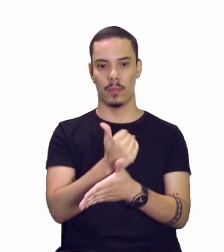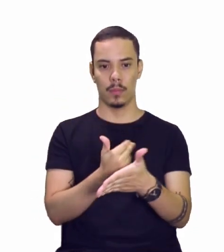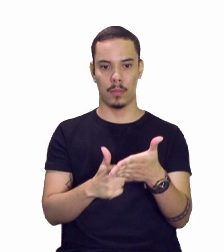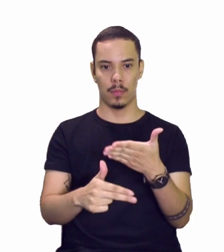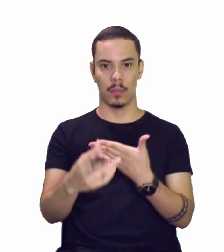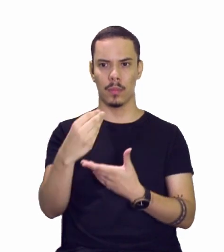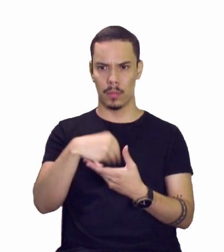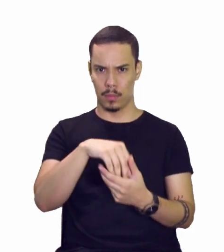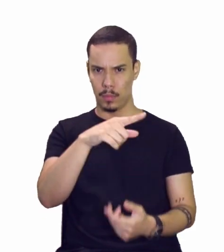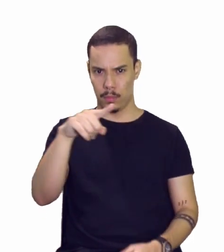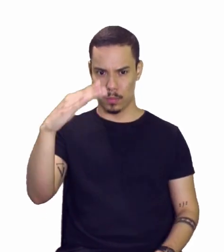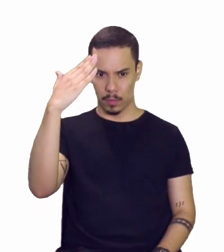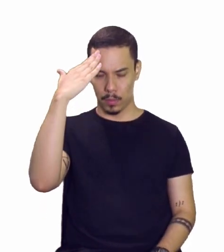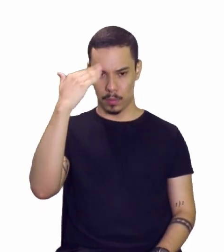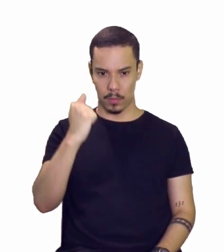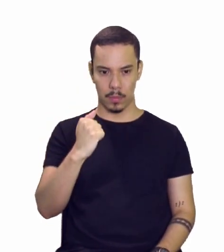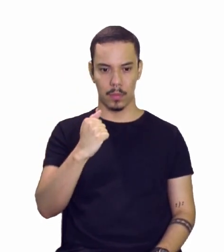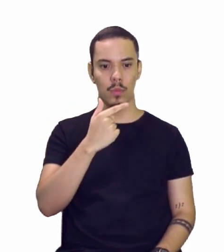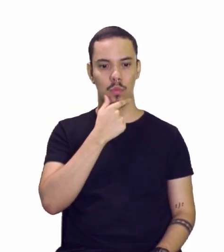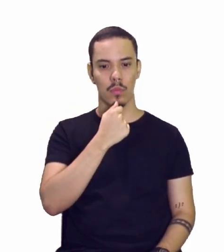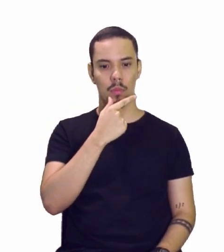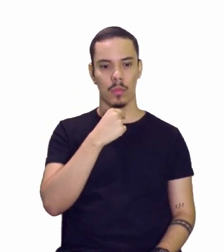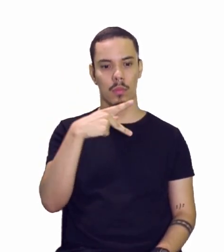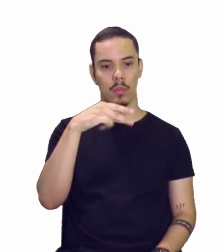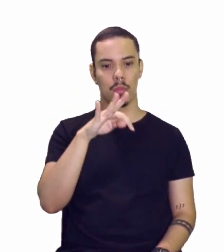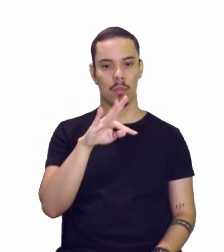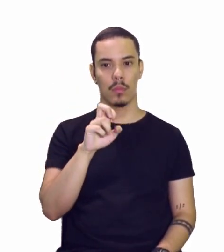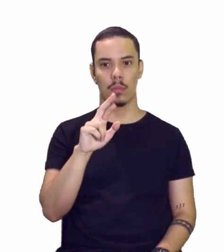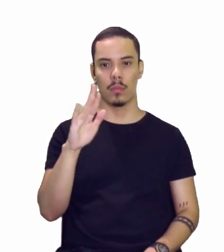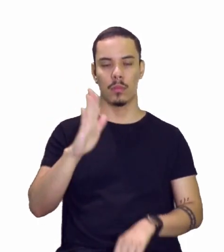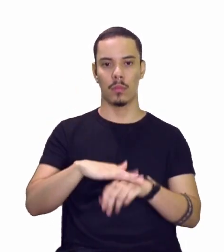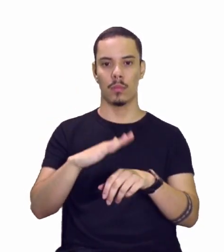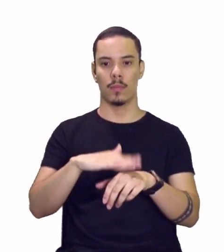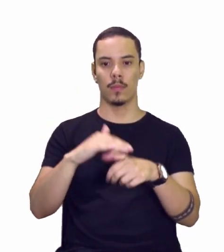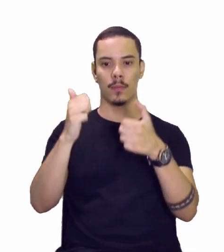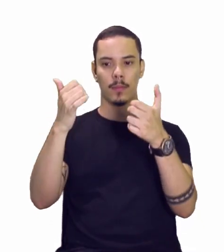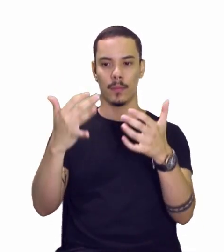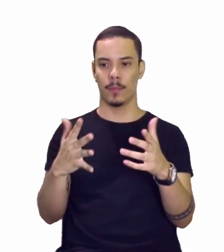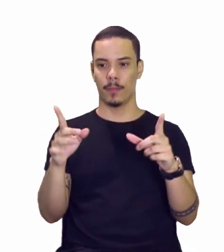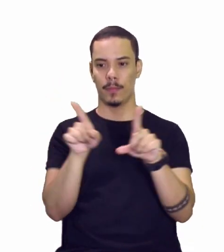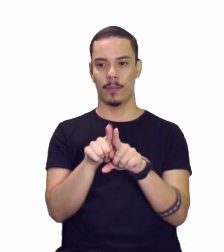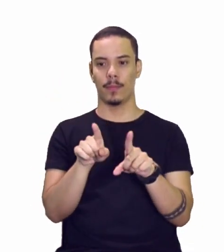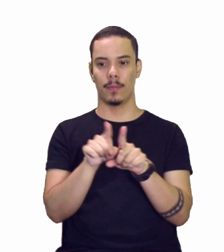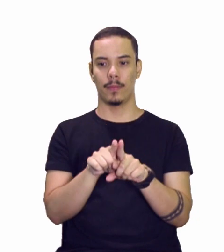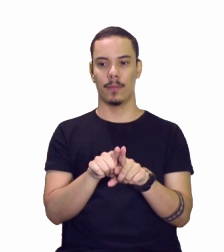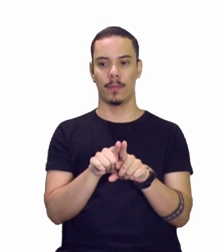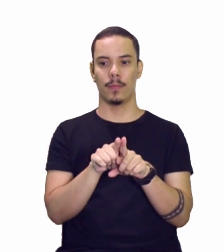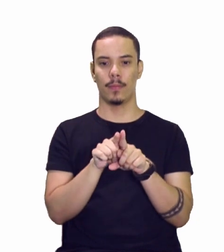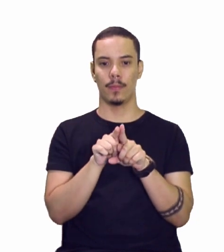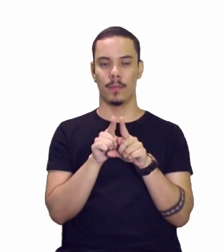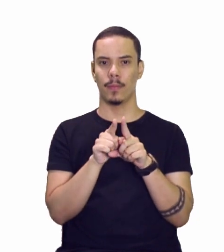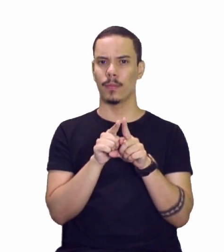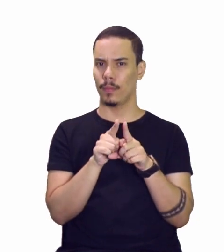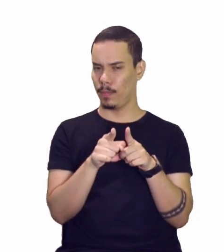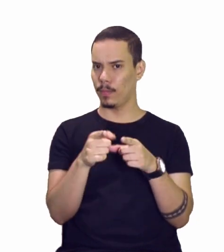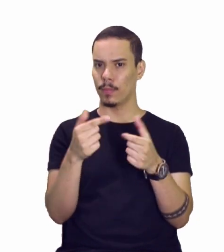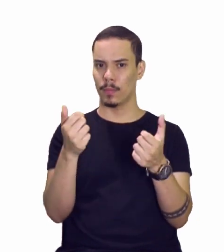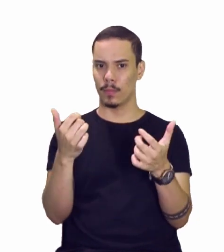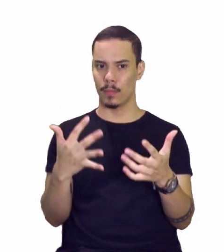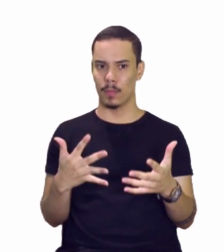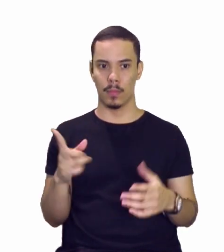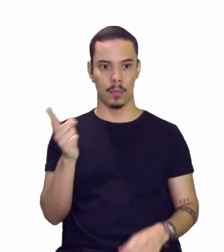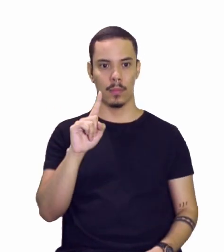Tá lembrado? De Peter, tá certo. De quem mais? Não, esse aí que você falou é o